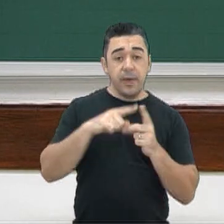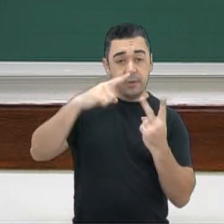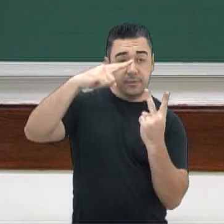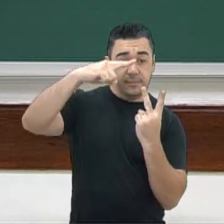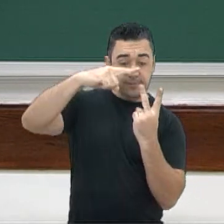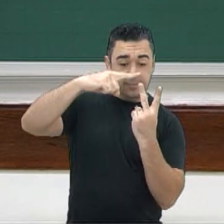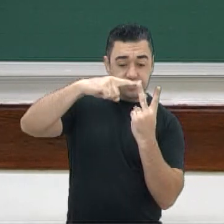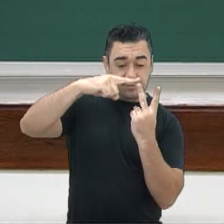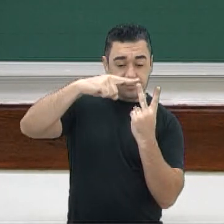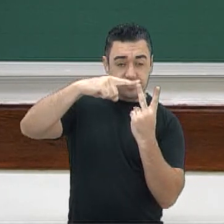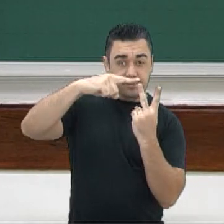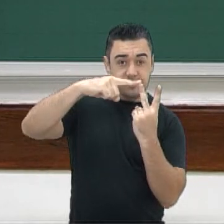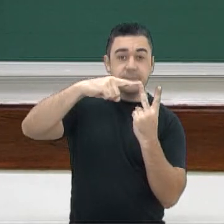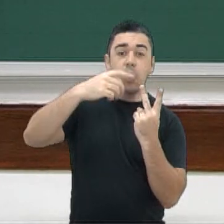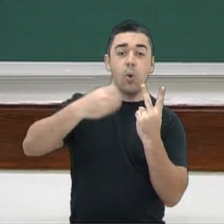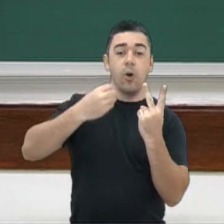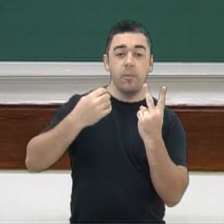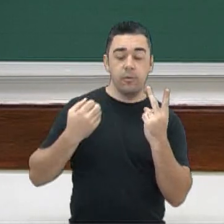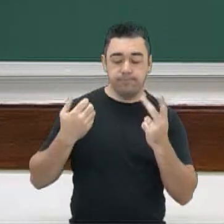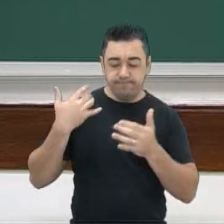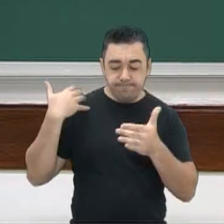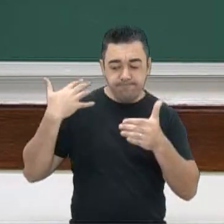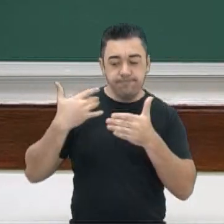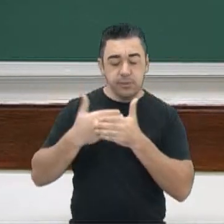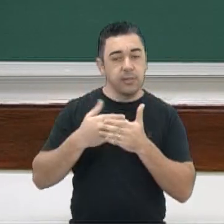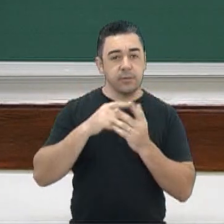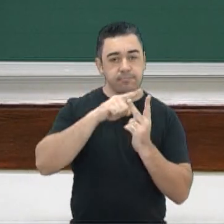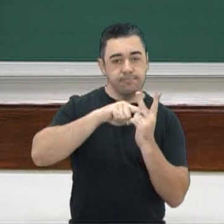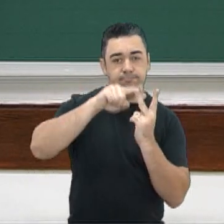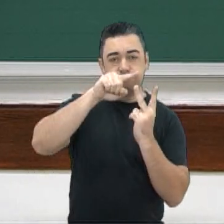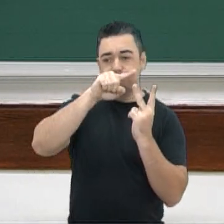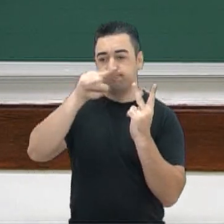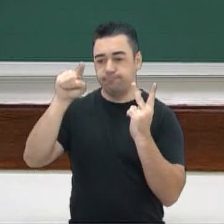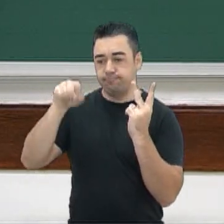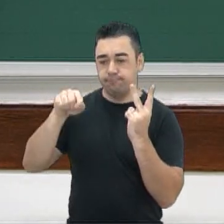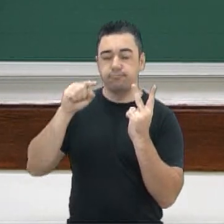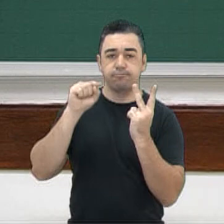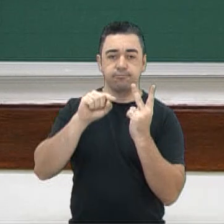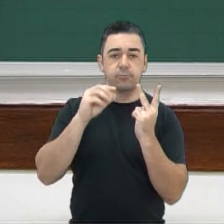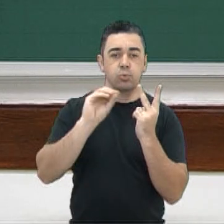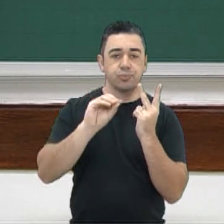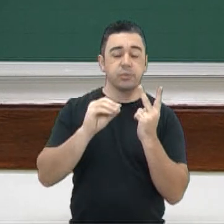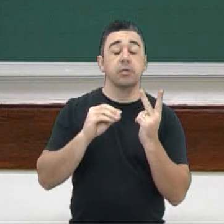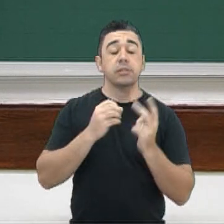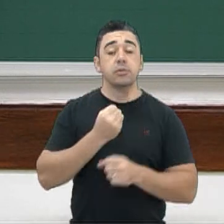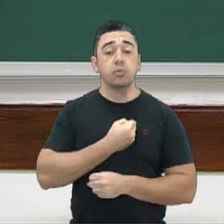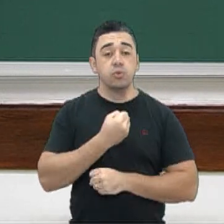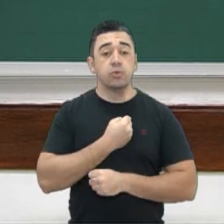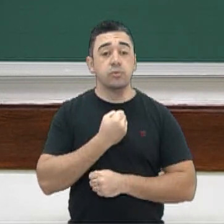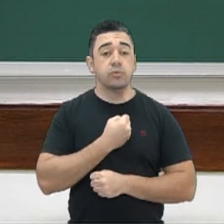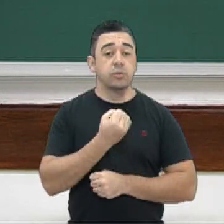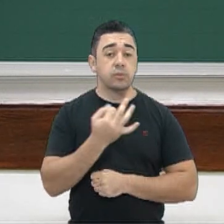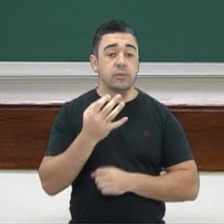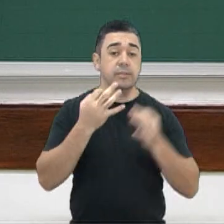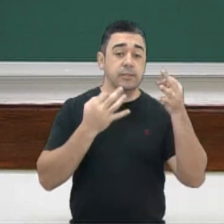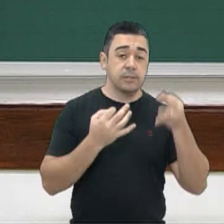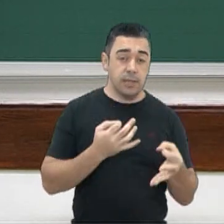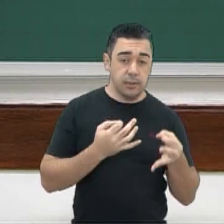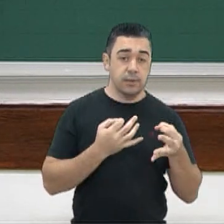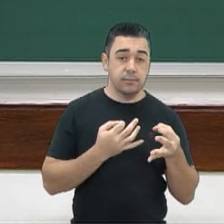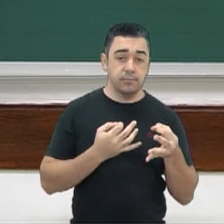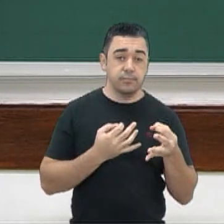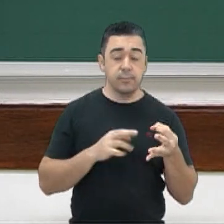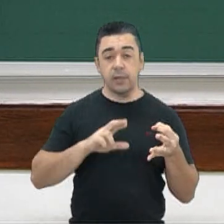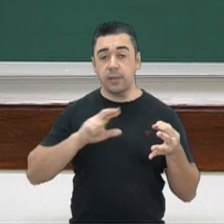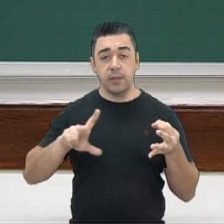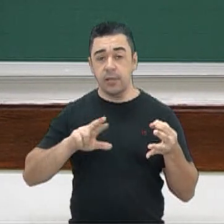gente aprendeu como que se evoluiu até chegar nesse símbolo e aprendemos a fazer o cálculo de raízes quadradas exatas